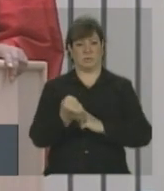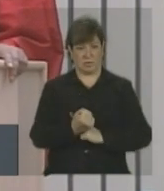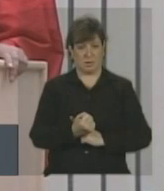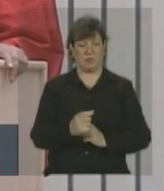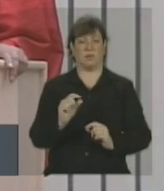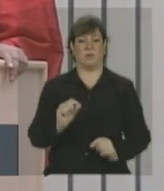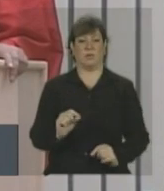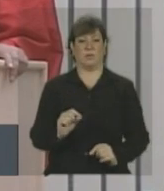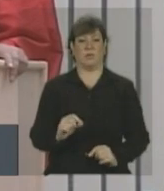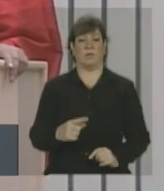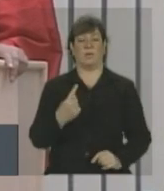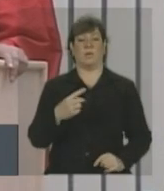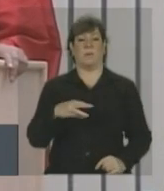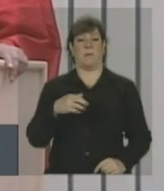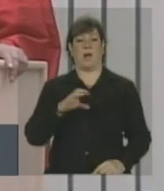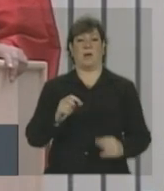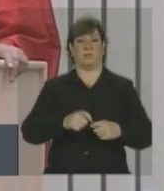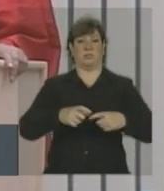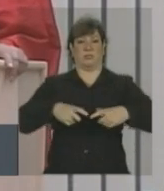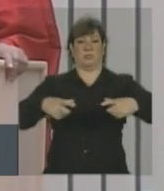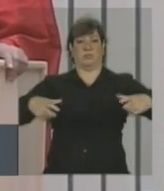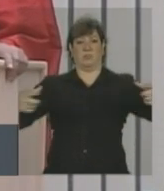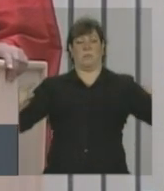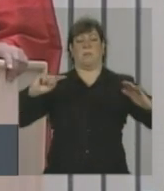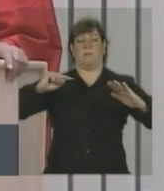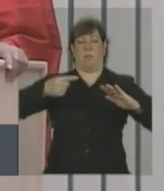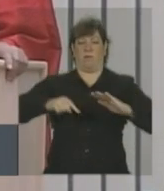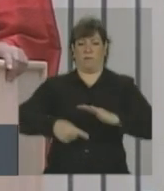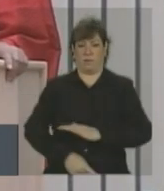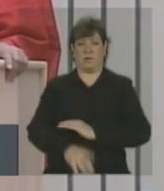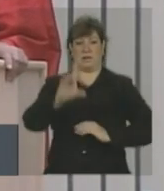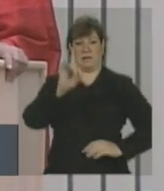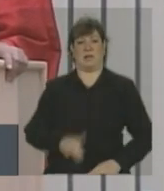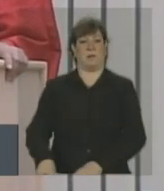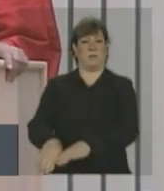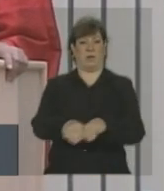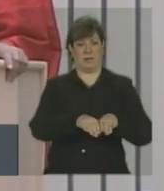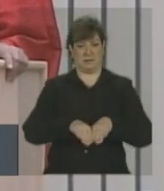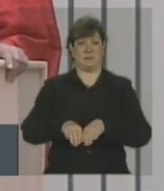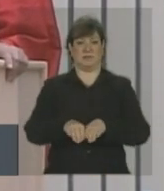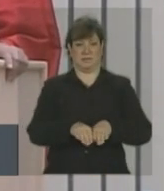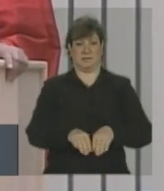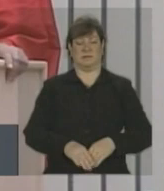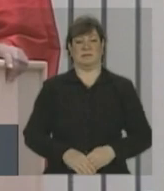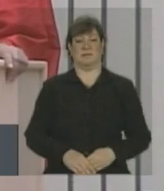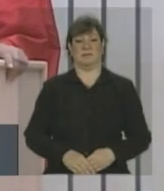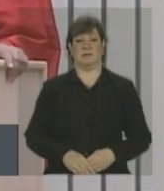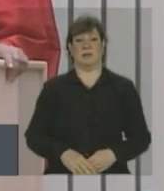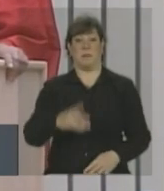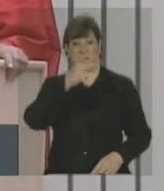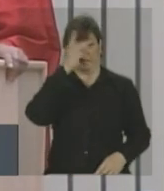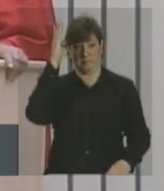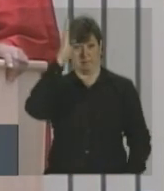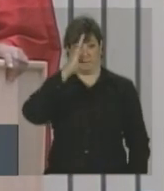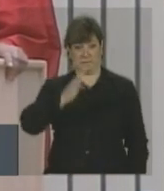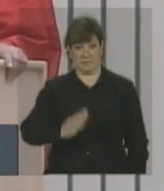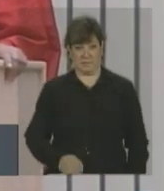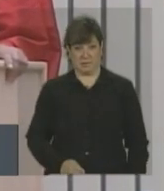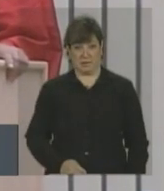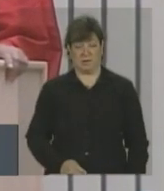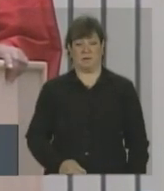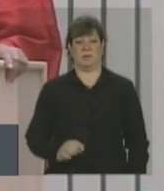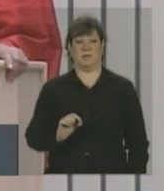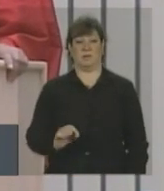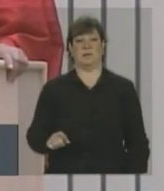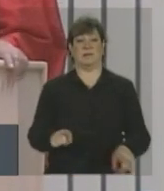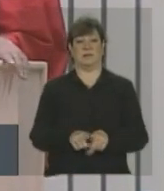em um marco de expansão e de aprofundamento da democracia. Os brasileiros, como de